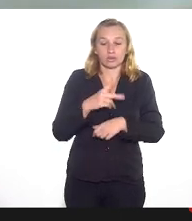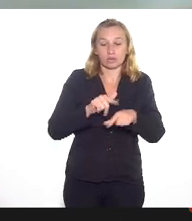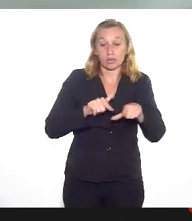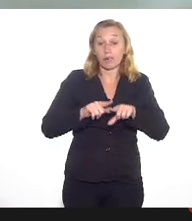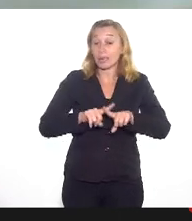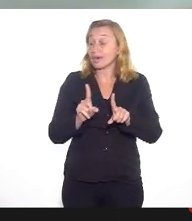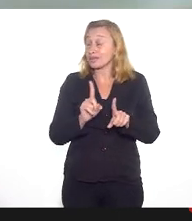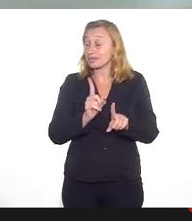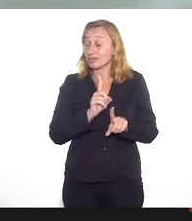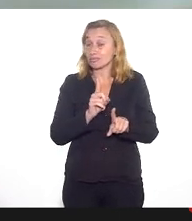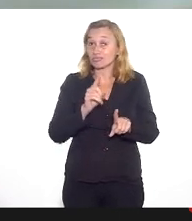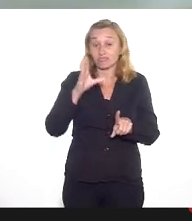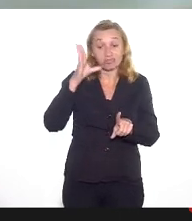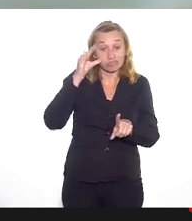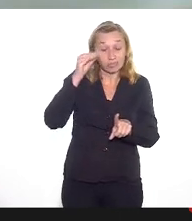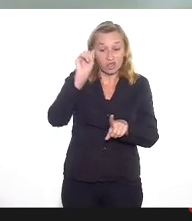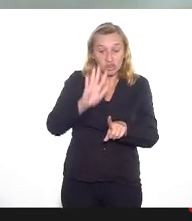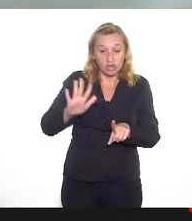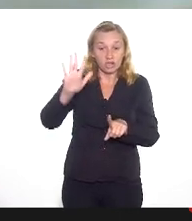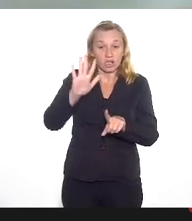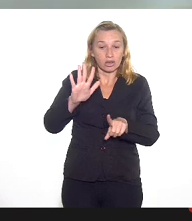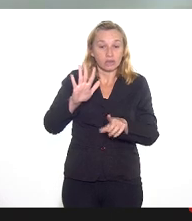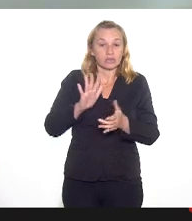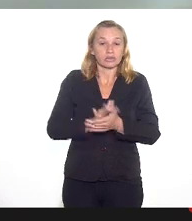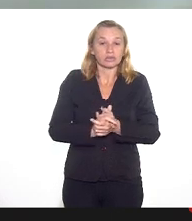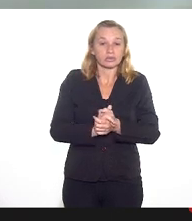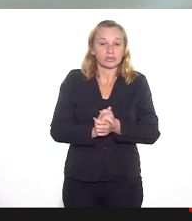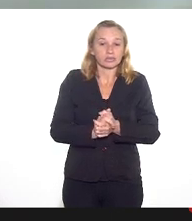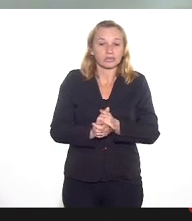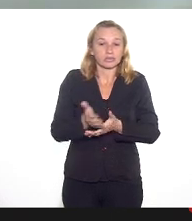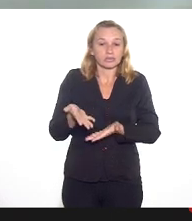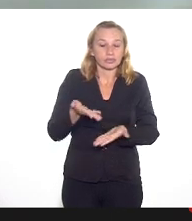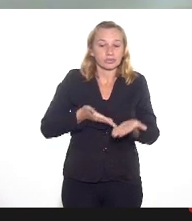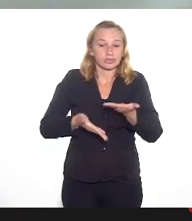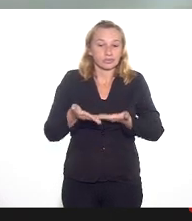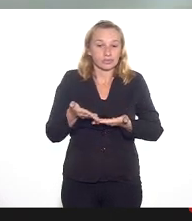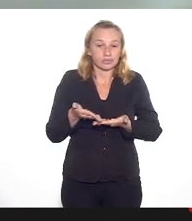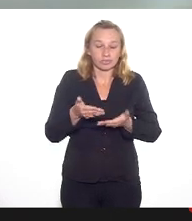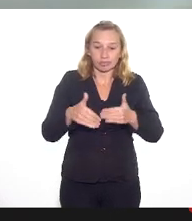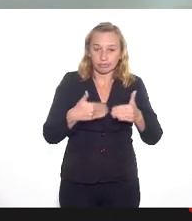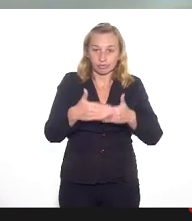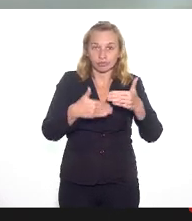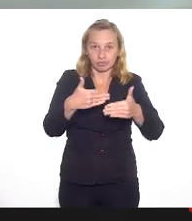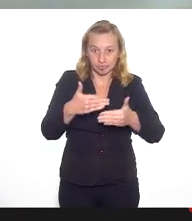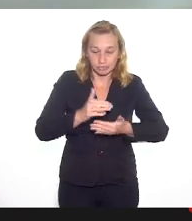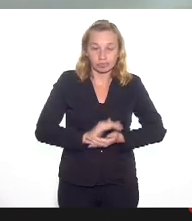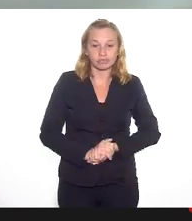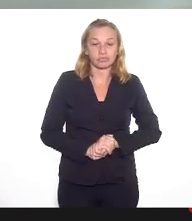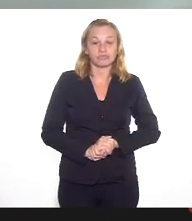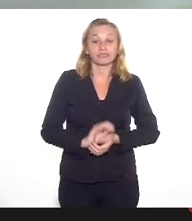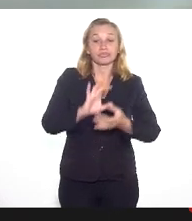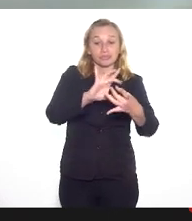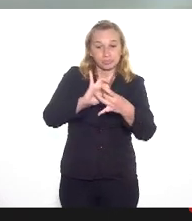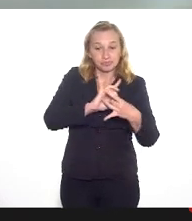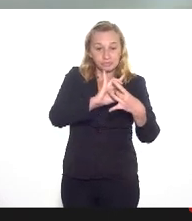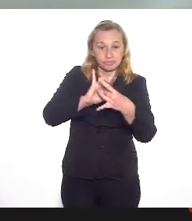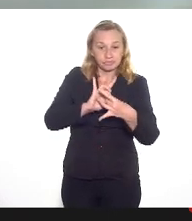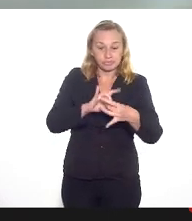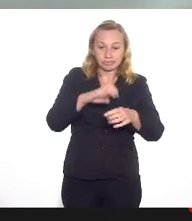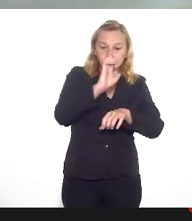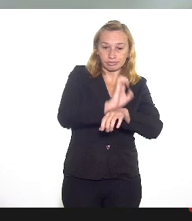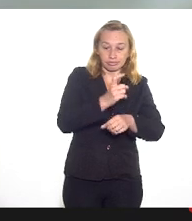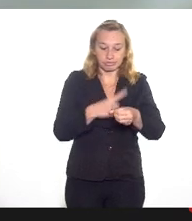geral daqueles que eu considero partícipes desses processos, que é a União, o Estado,